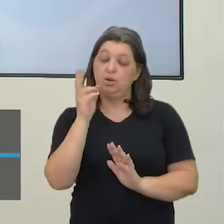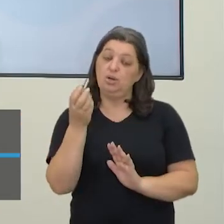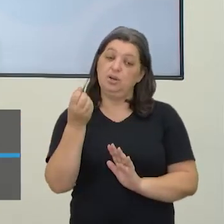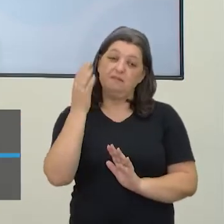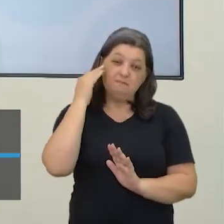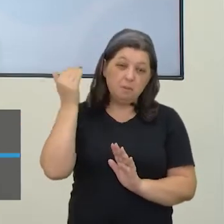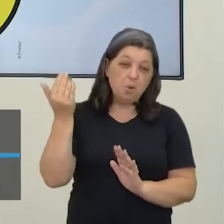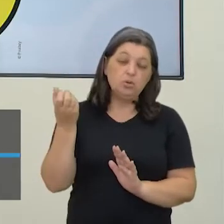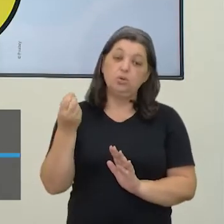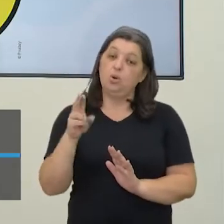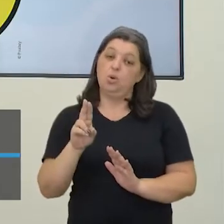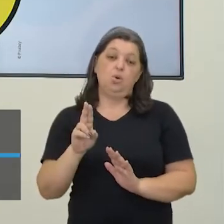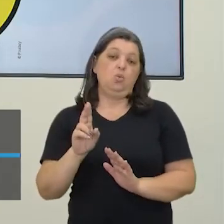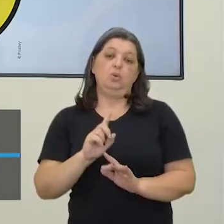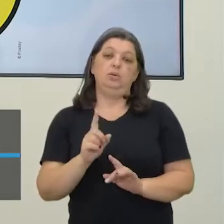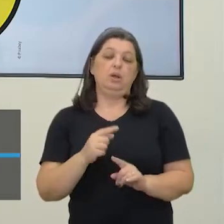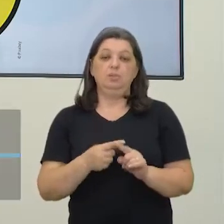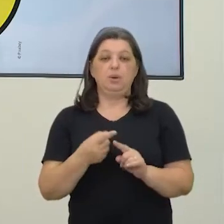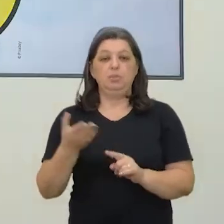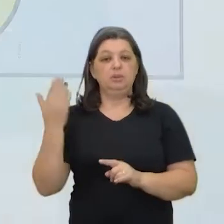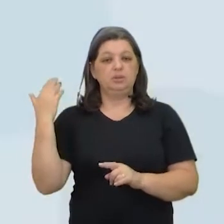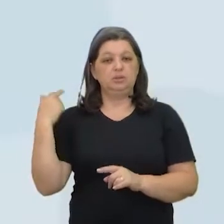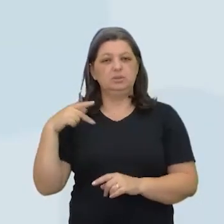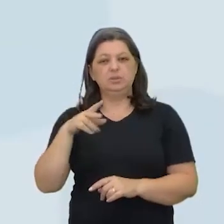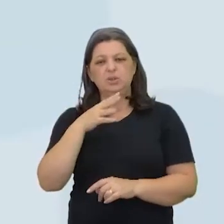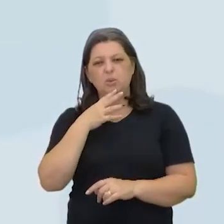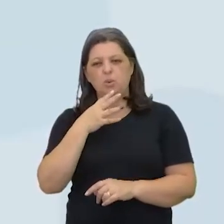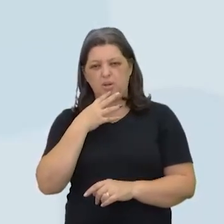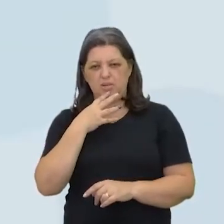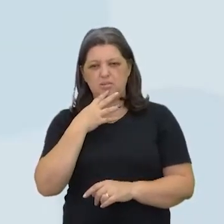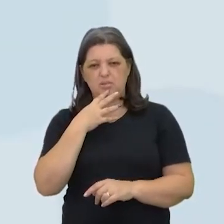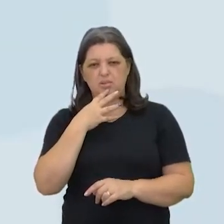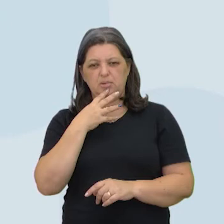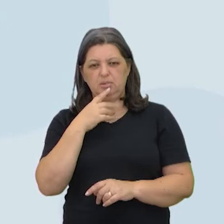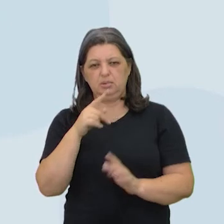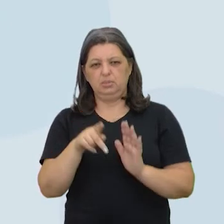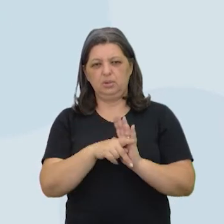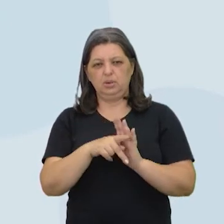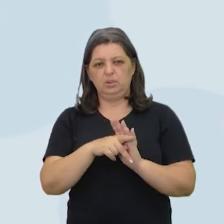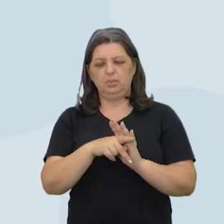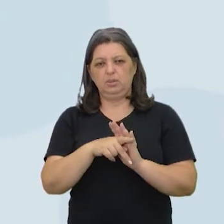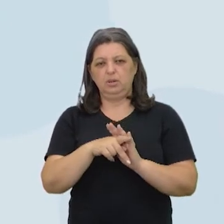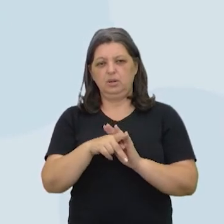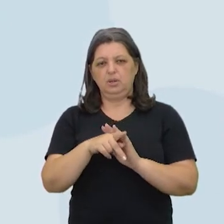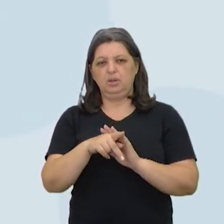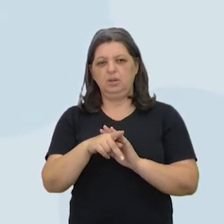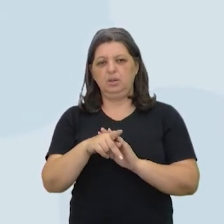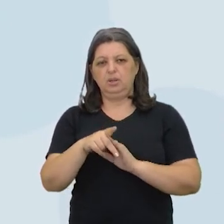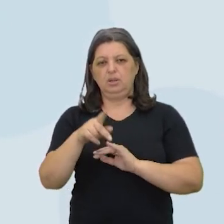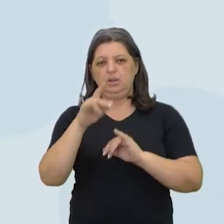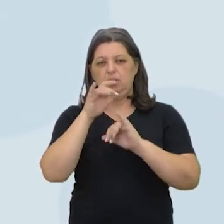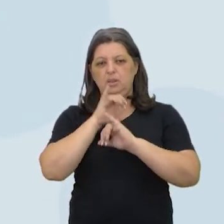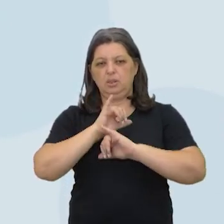assim, porque não tão antigo. Vocês conhecem esta notícia? Acidente com o Césio 137